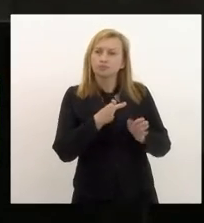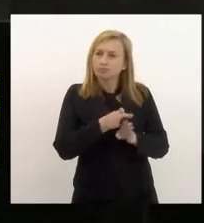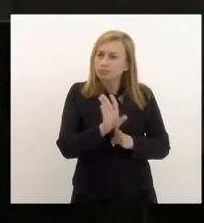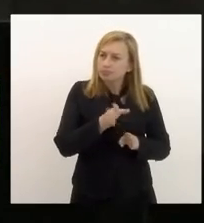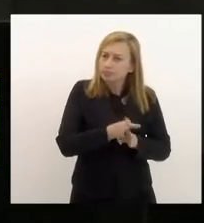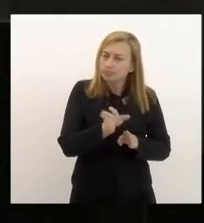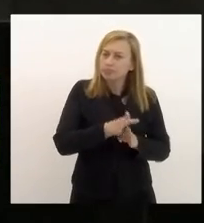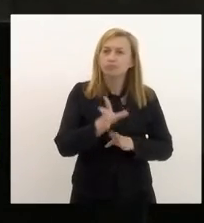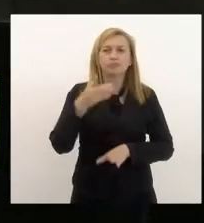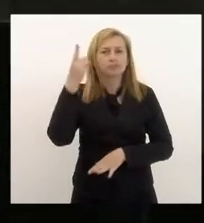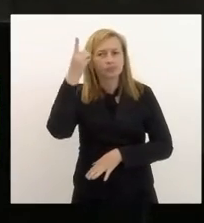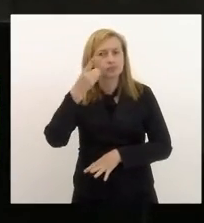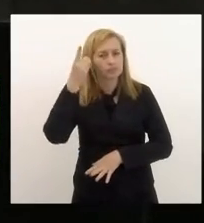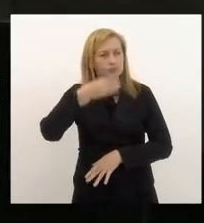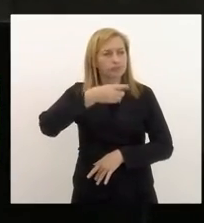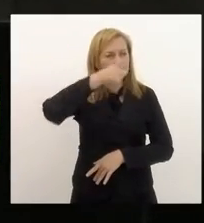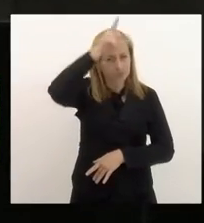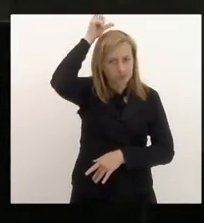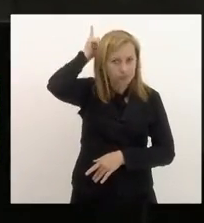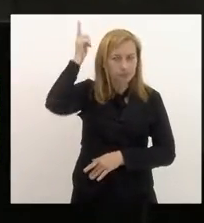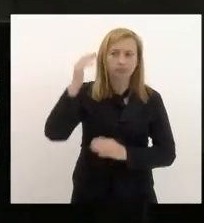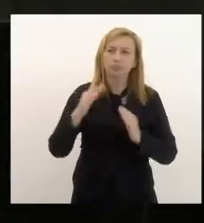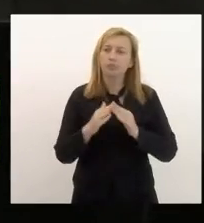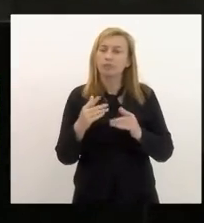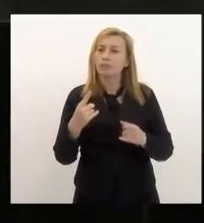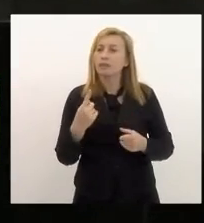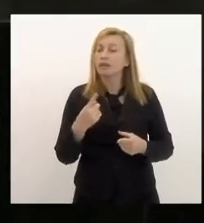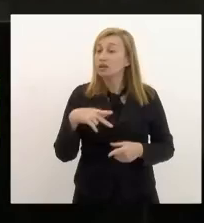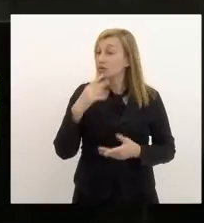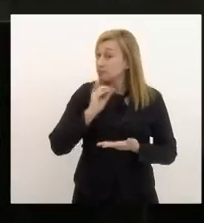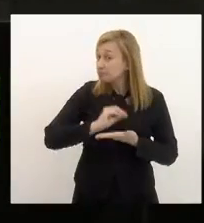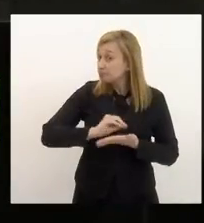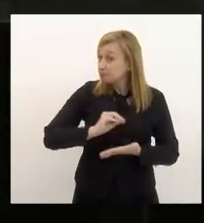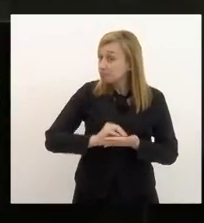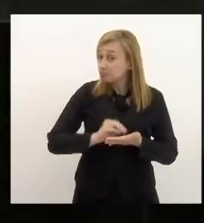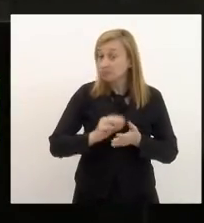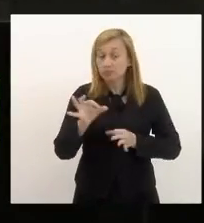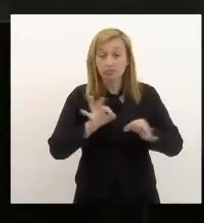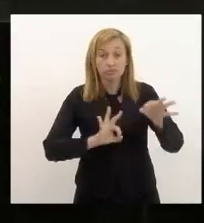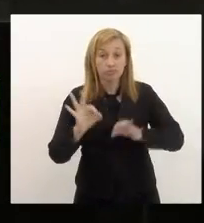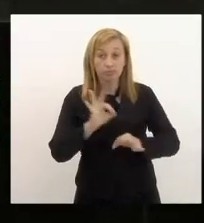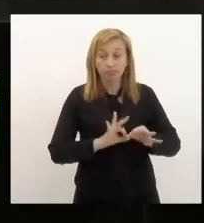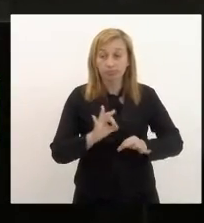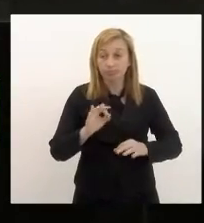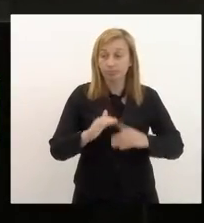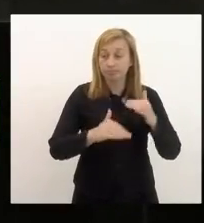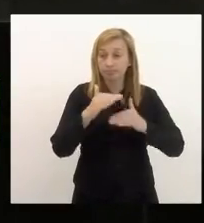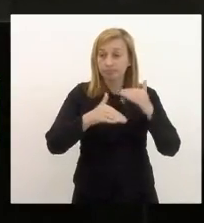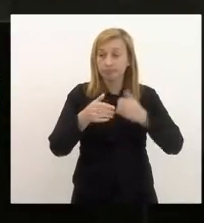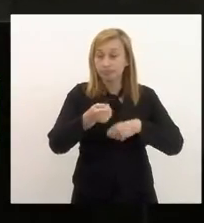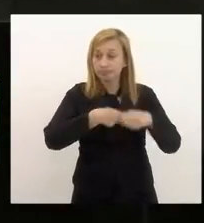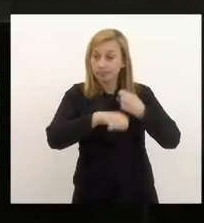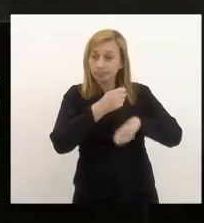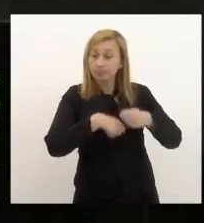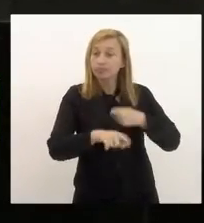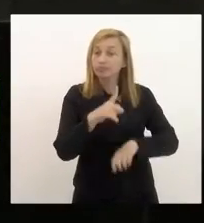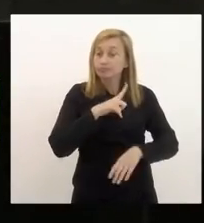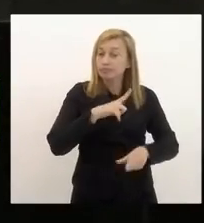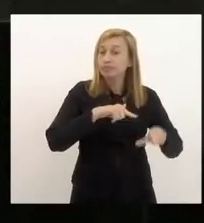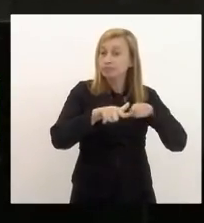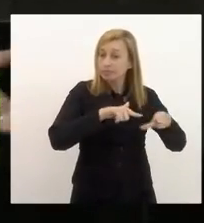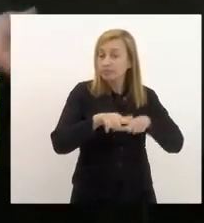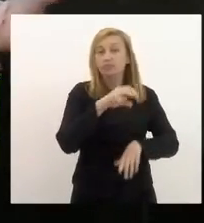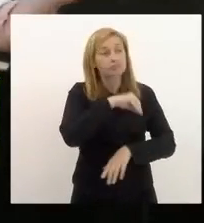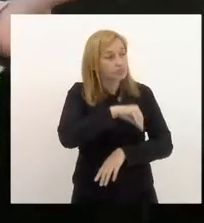dadas pelo Deputado escola aqui nessa casa de que o que falta é um plano estratégico movimento econômico capaz de gerar emprego